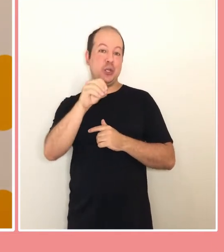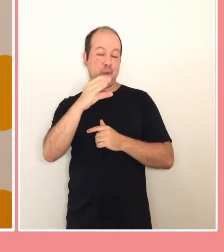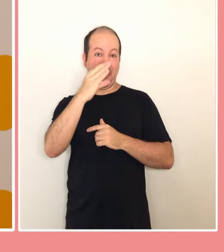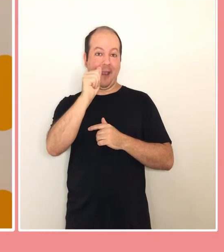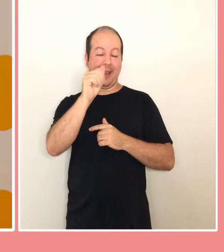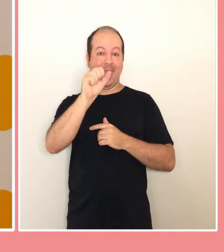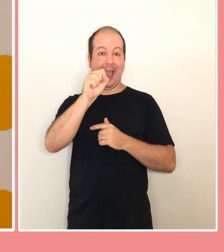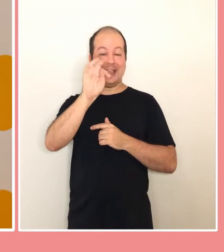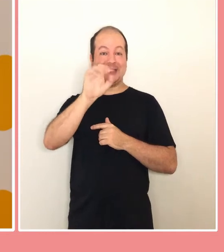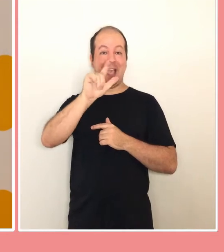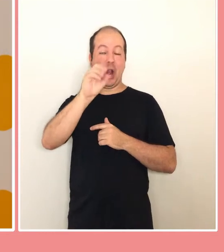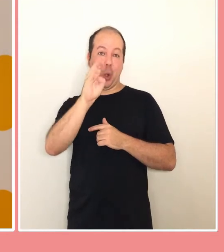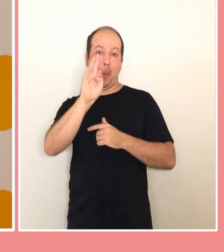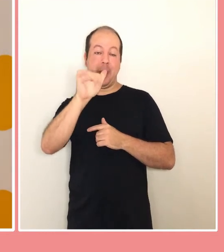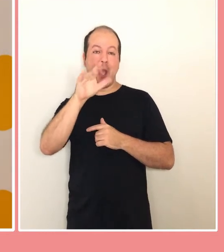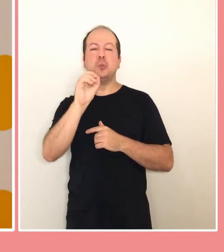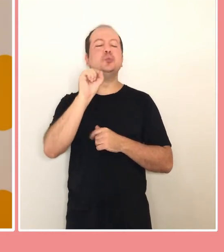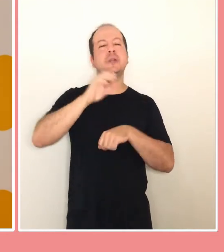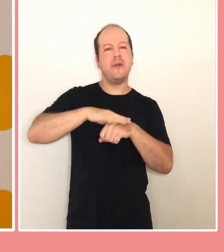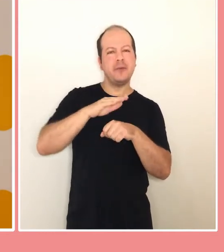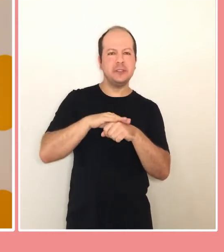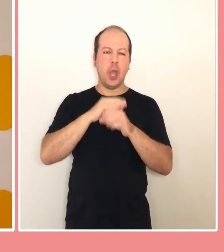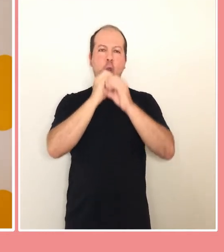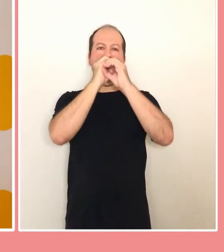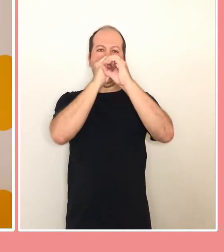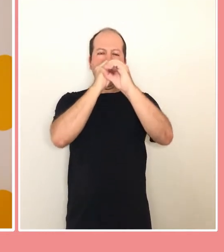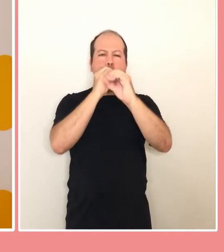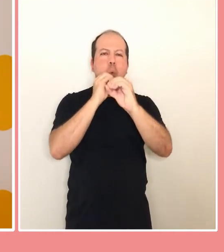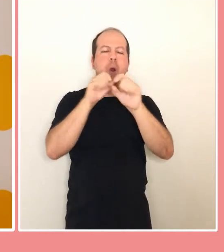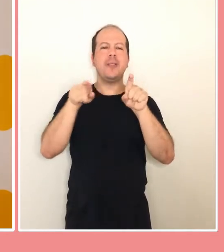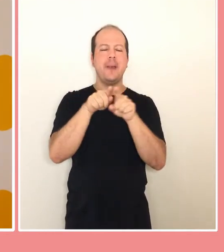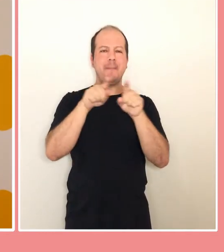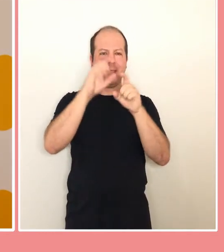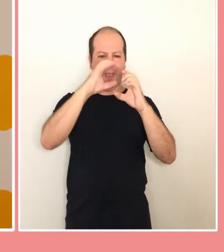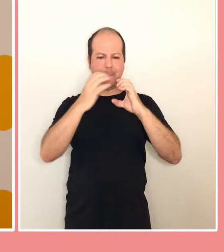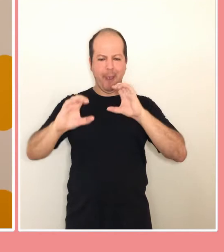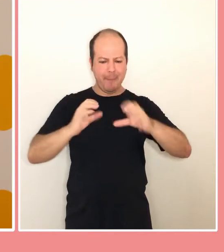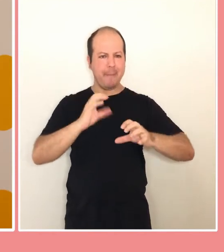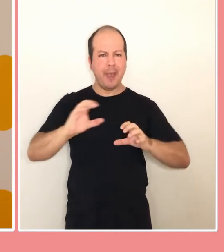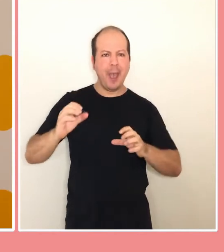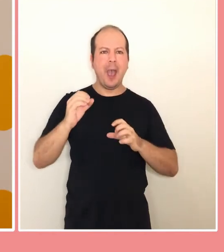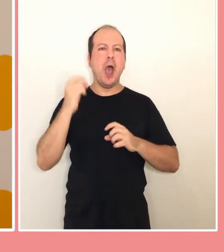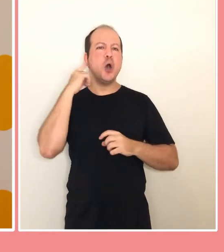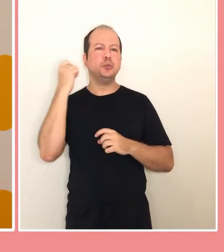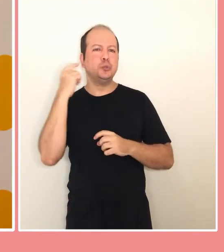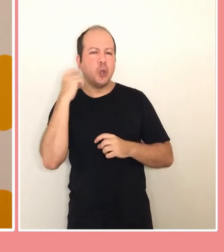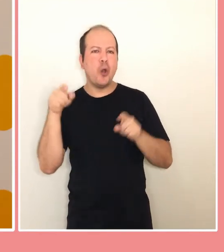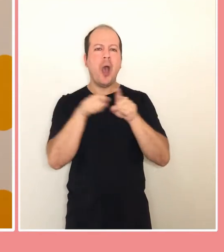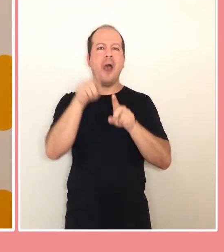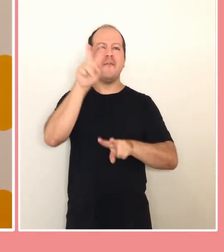participante construirá um instrumento de sopro alternativo, desmontável, integrando som, artes